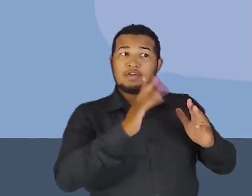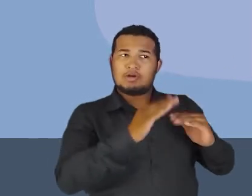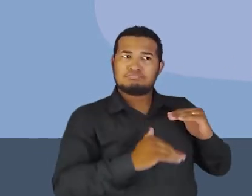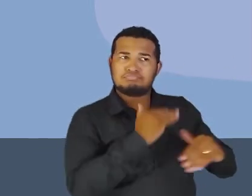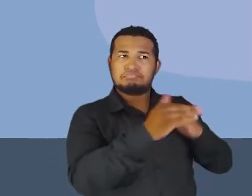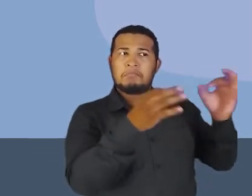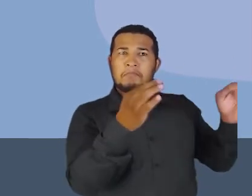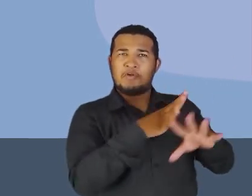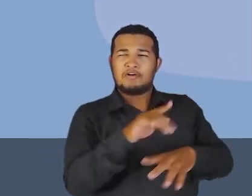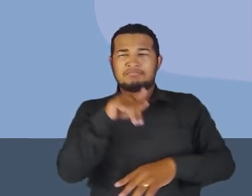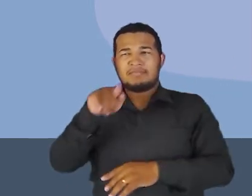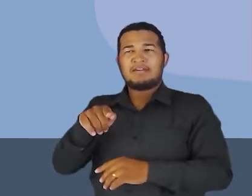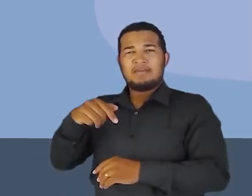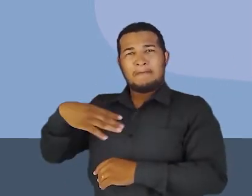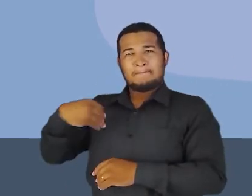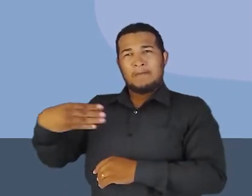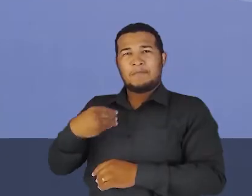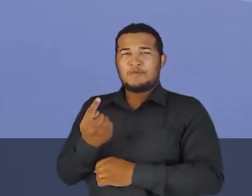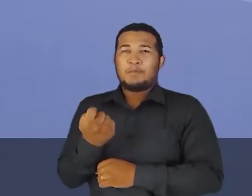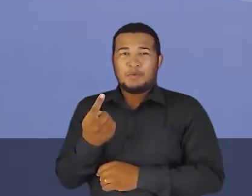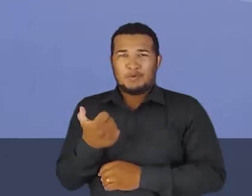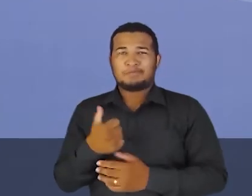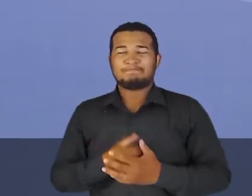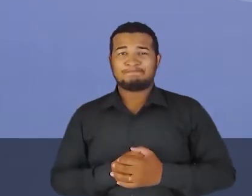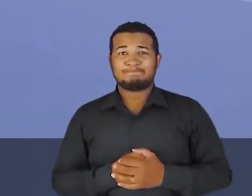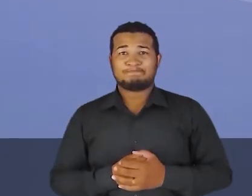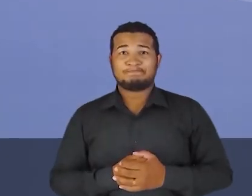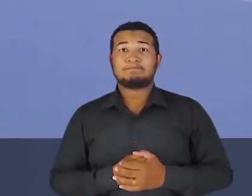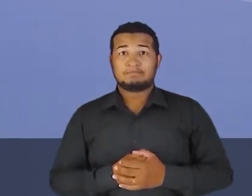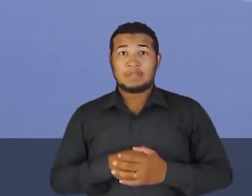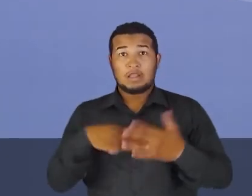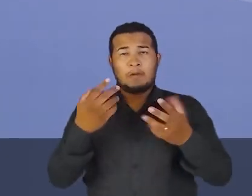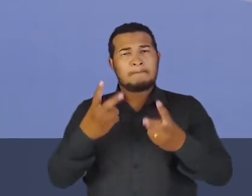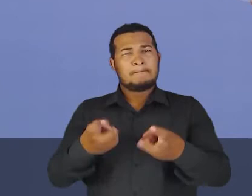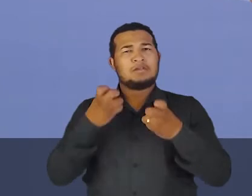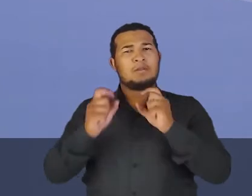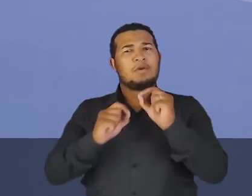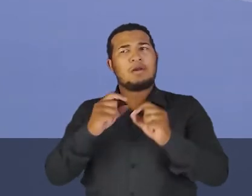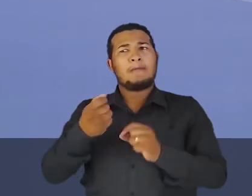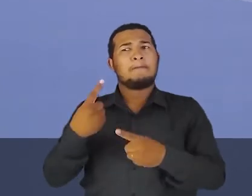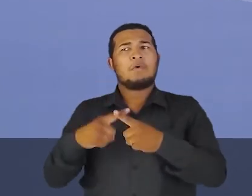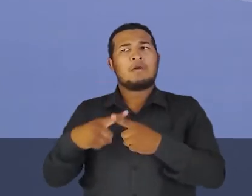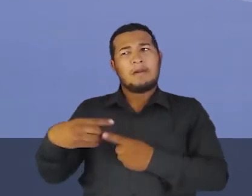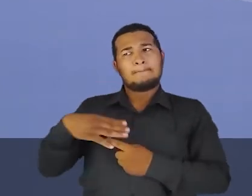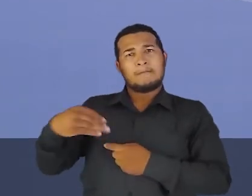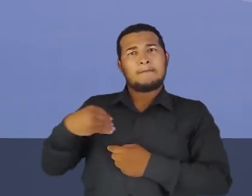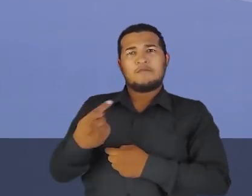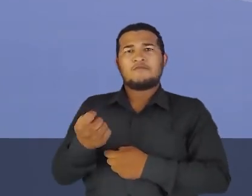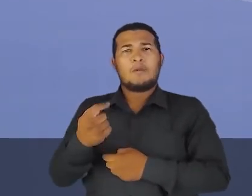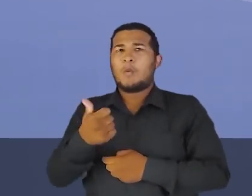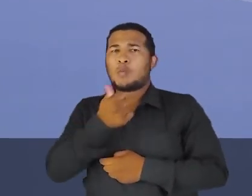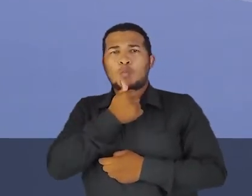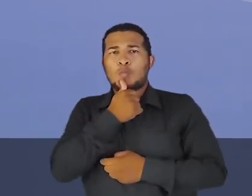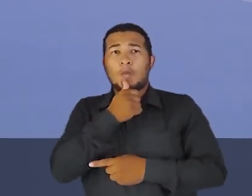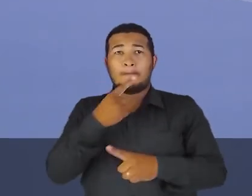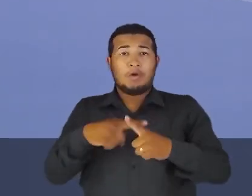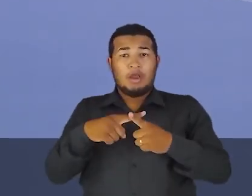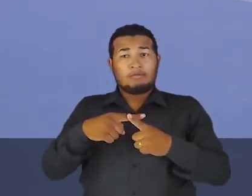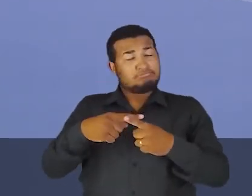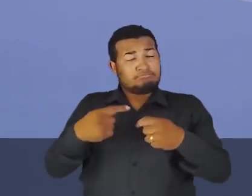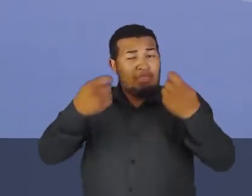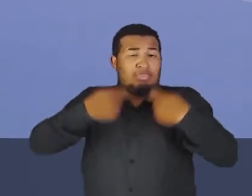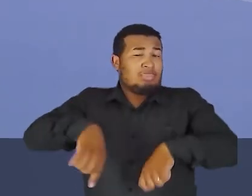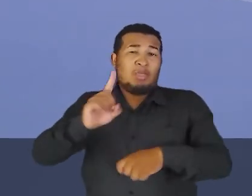contrário dos mamíferos. Volta para cá. Então, perceba, por que nos mamíferos não é desenvolvido? Porque nós não precisamos